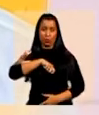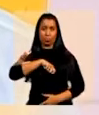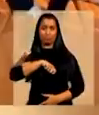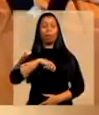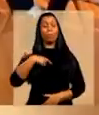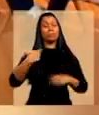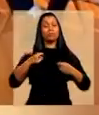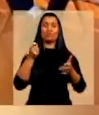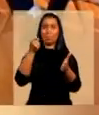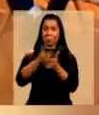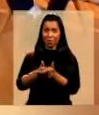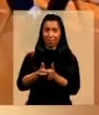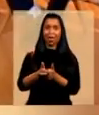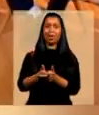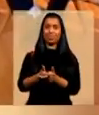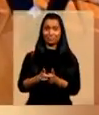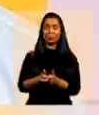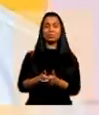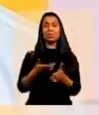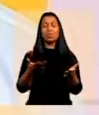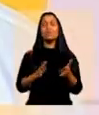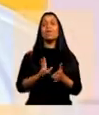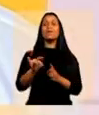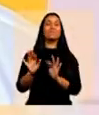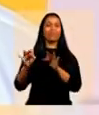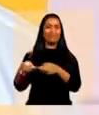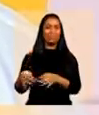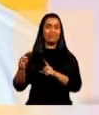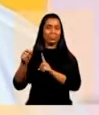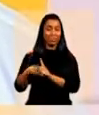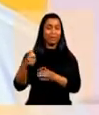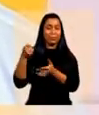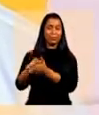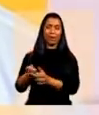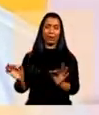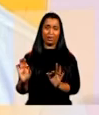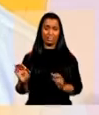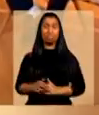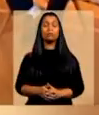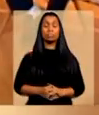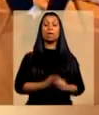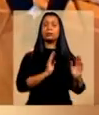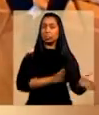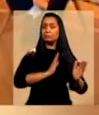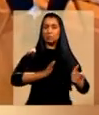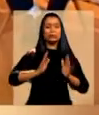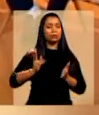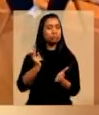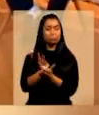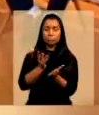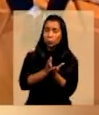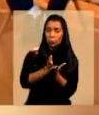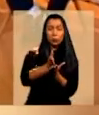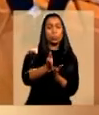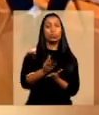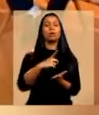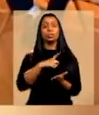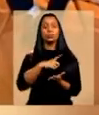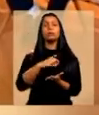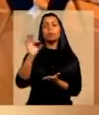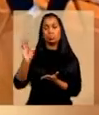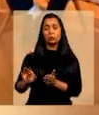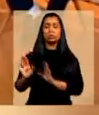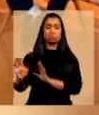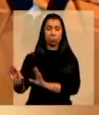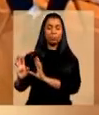que eu tenho que pagar. Porque se eu não levasse dessa maneira, eu deixaria para o final e não pagaria. É para garantir a regularidade. Para garantir a regularidade, eu tenho um